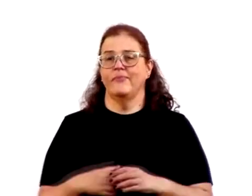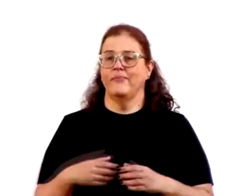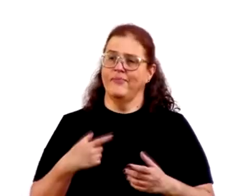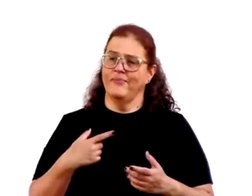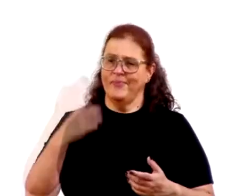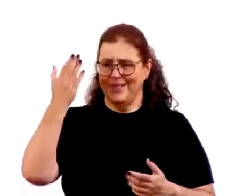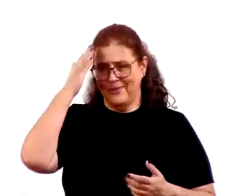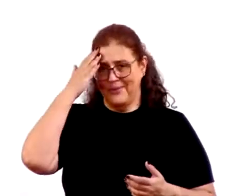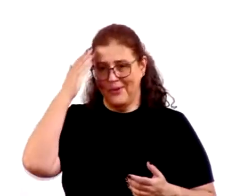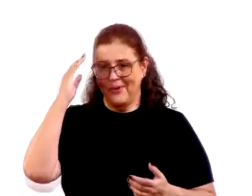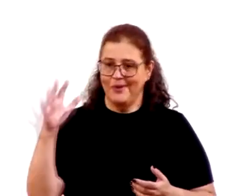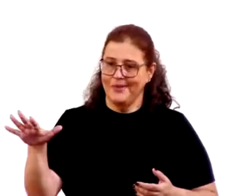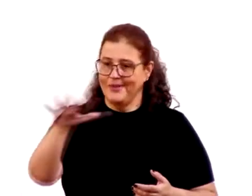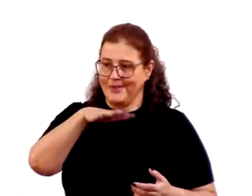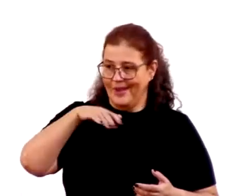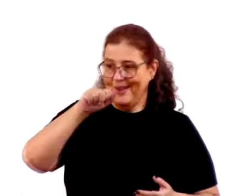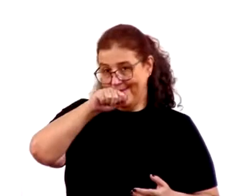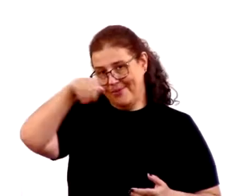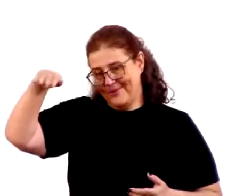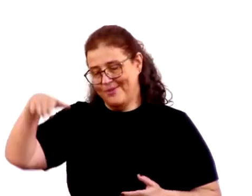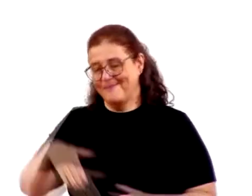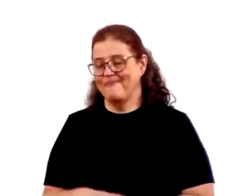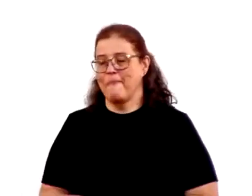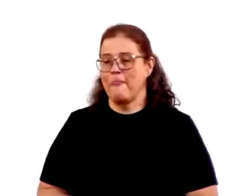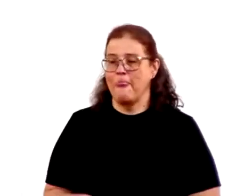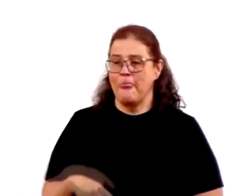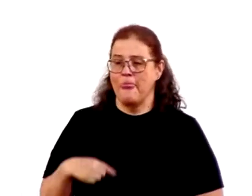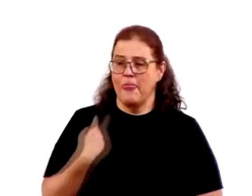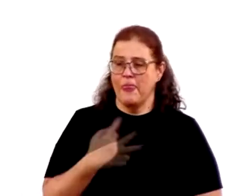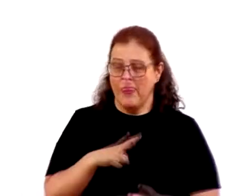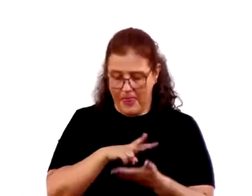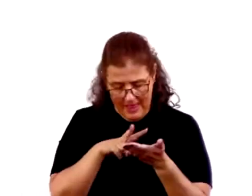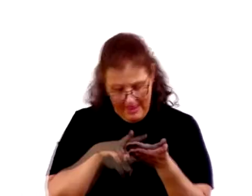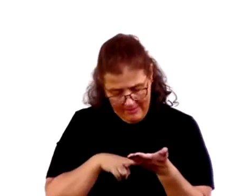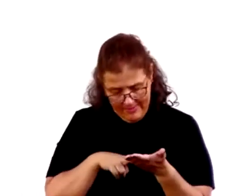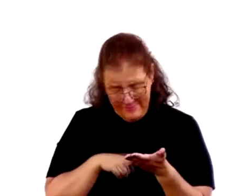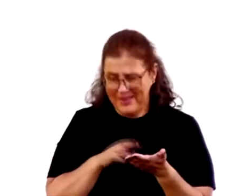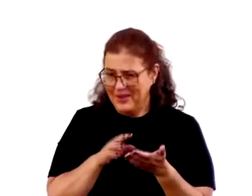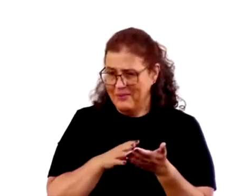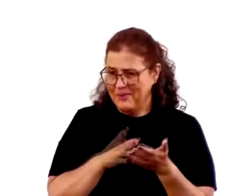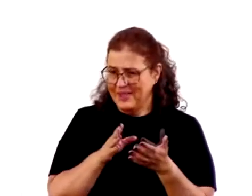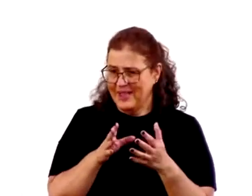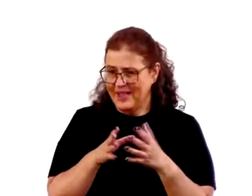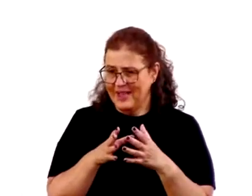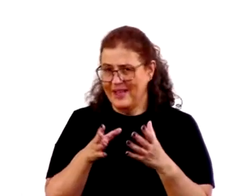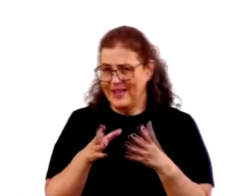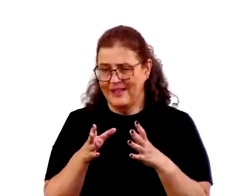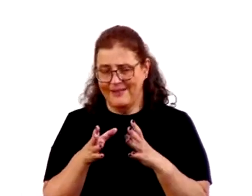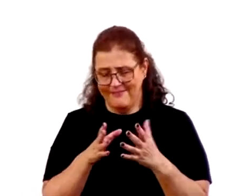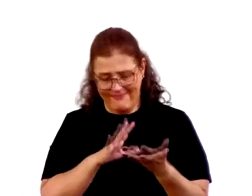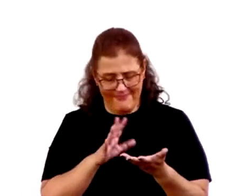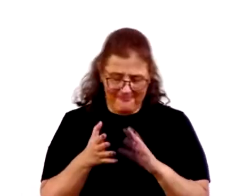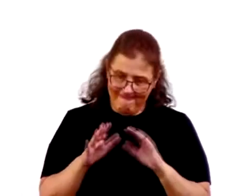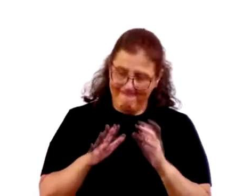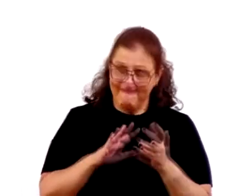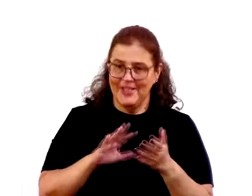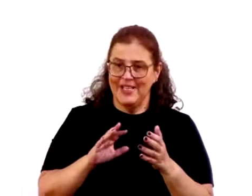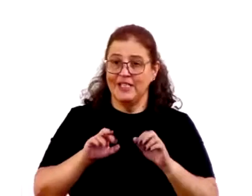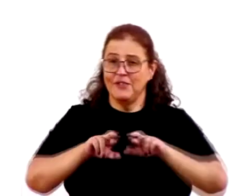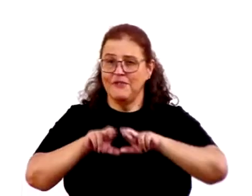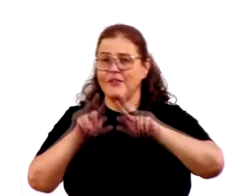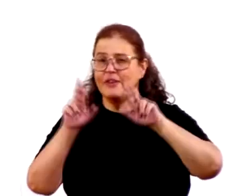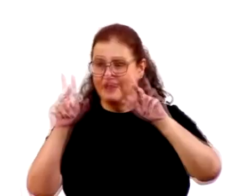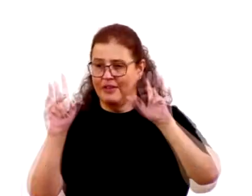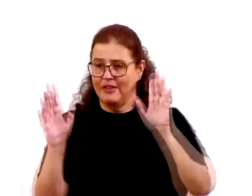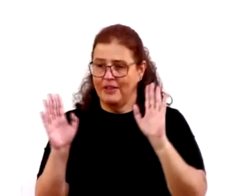mais tão crianças assim, vamos precisar abstrair um pouco esses pensamentos para entender o que é essa coroa,